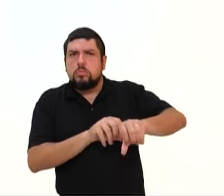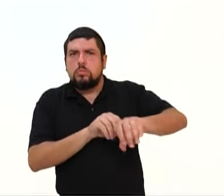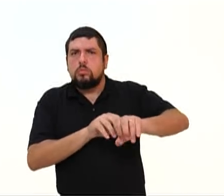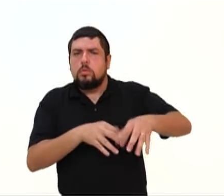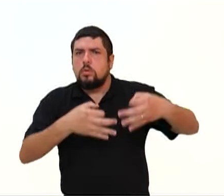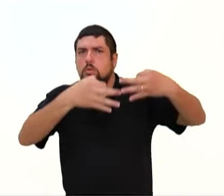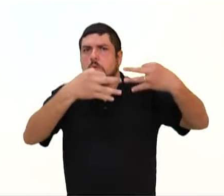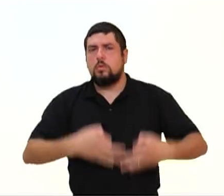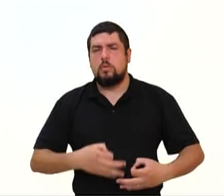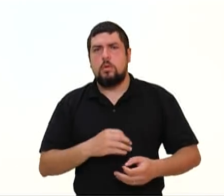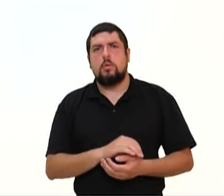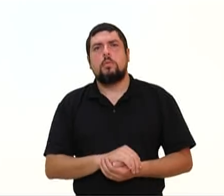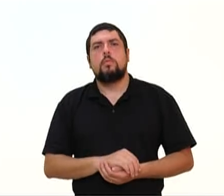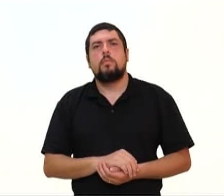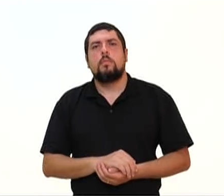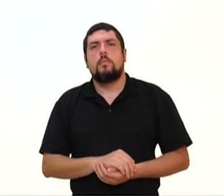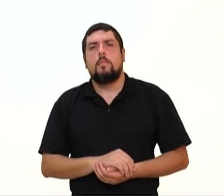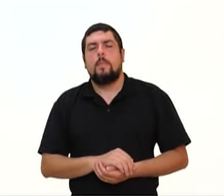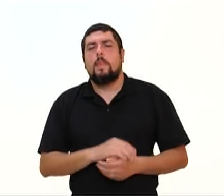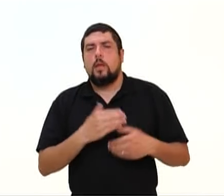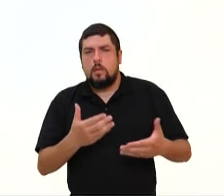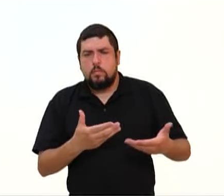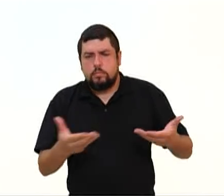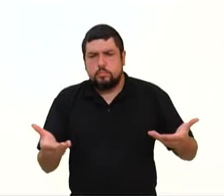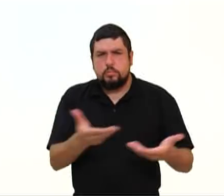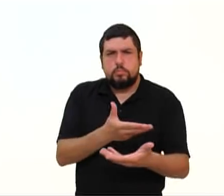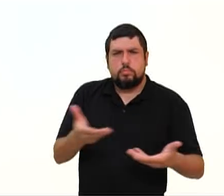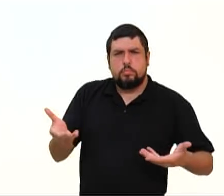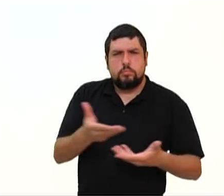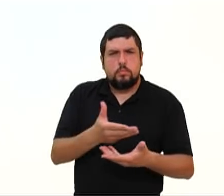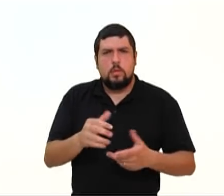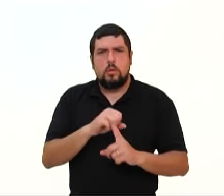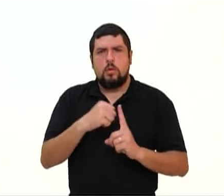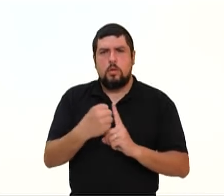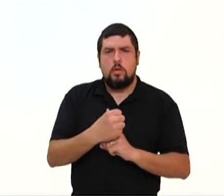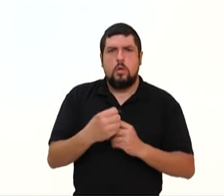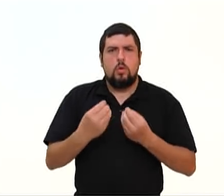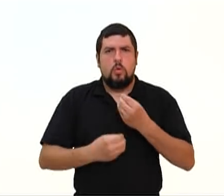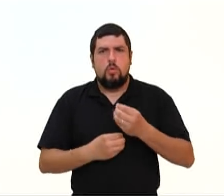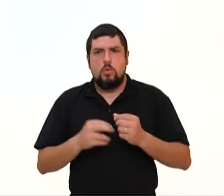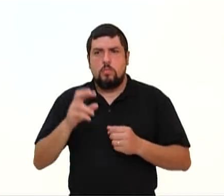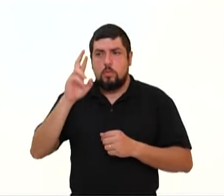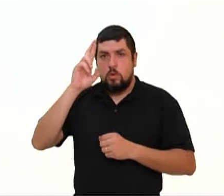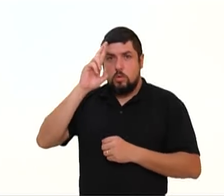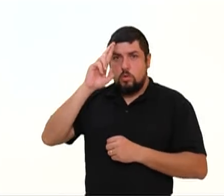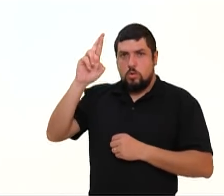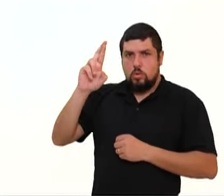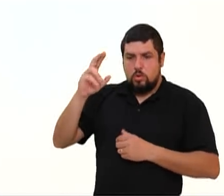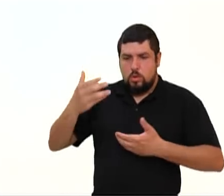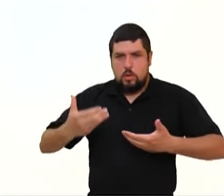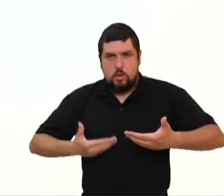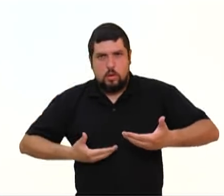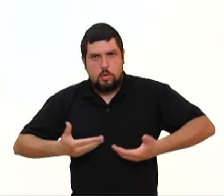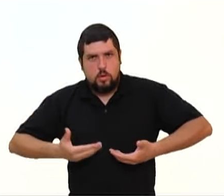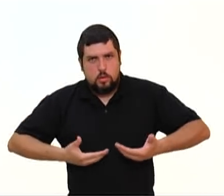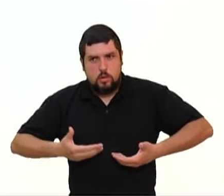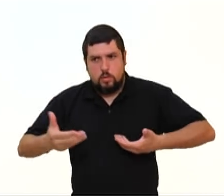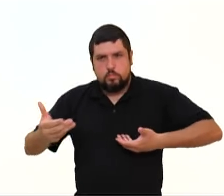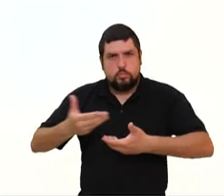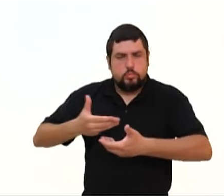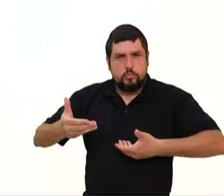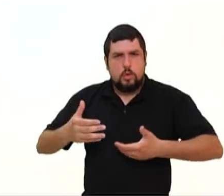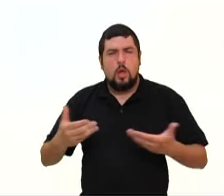na sociedade é regulado por 5 relações, entre o senhor e o servo, que no sentido atual nós entendemos como patrão